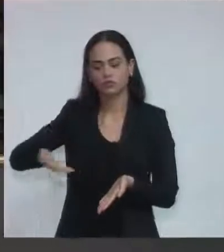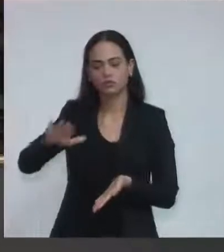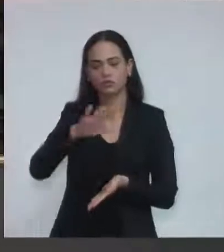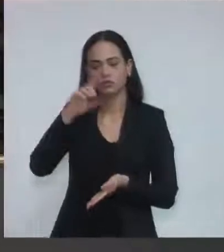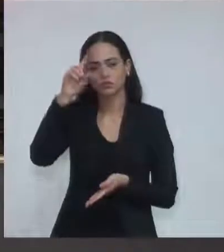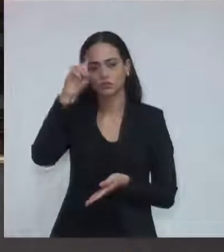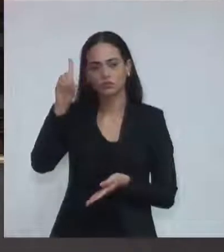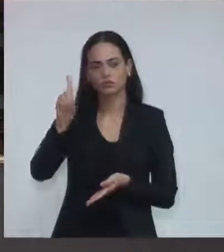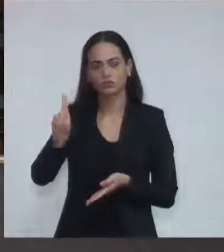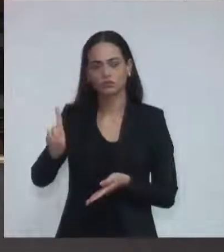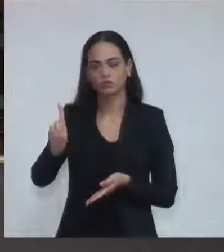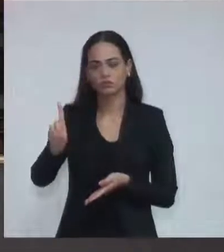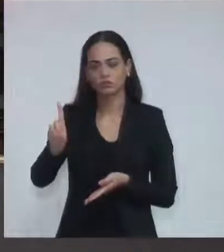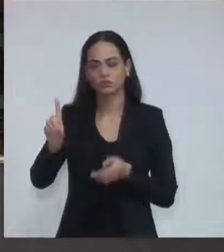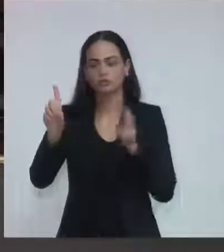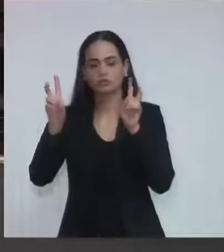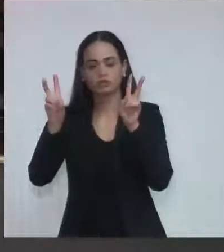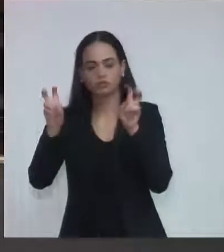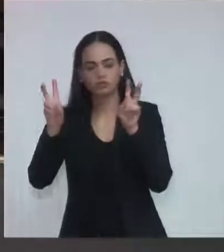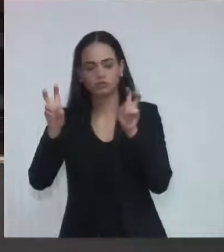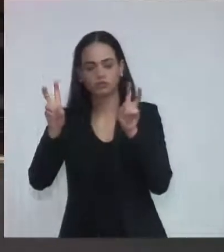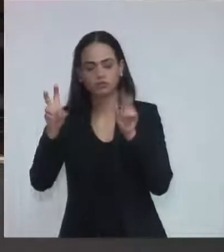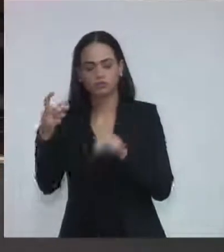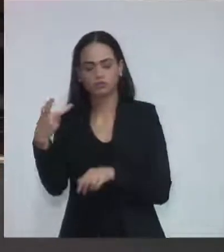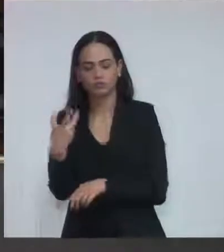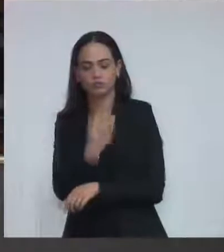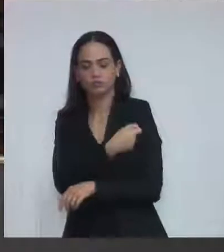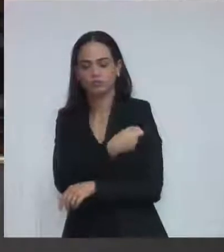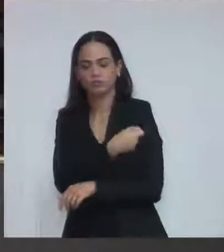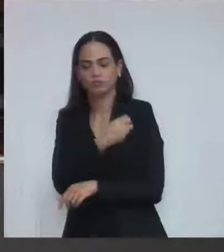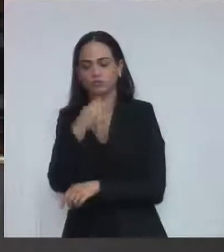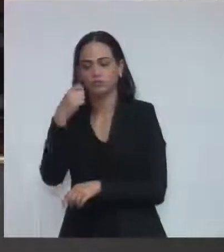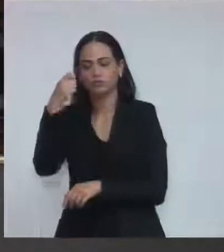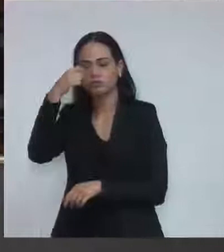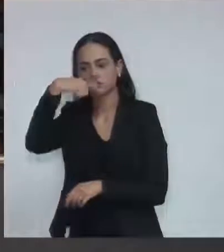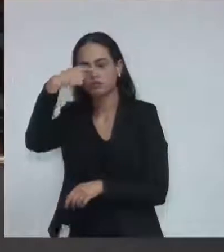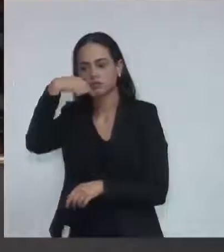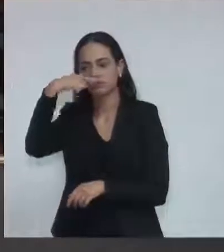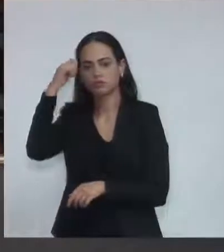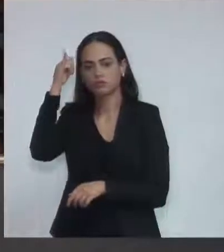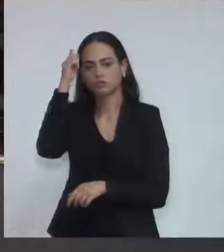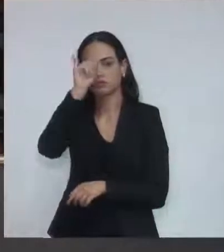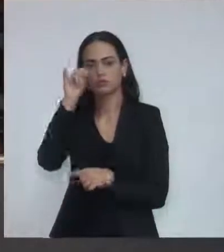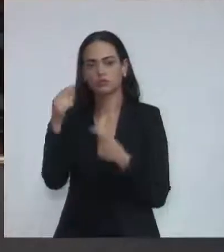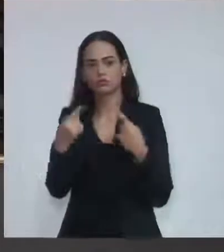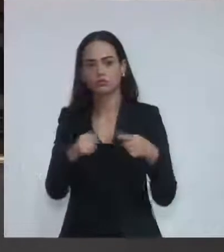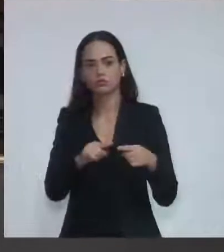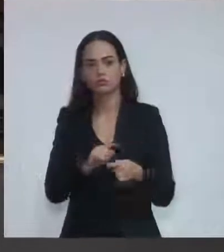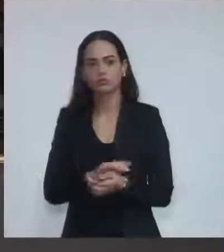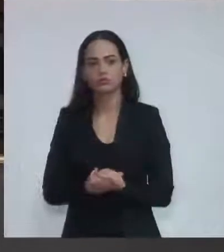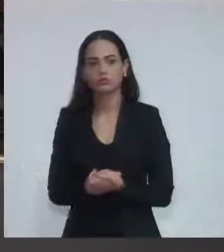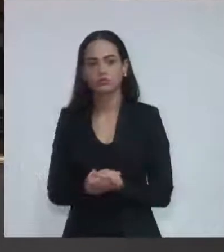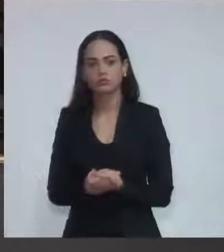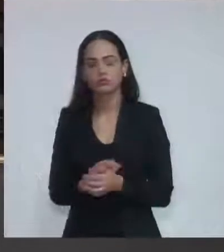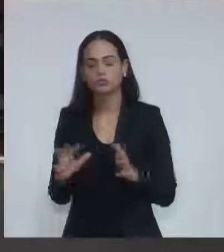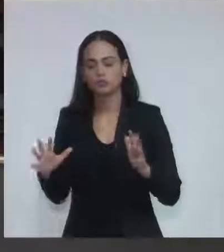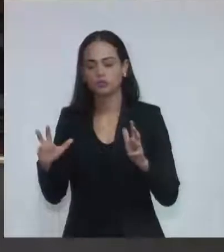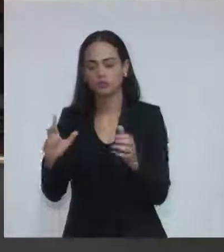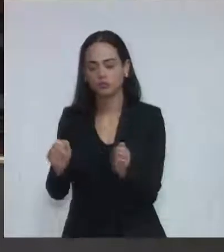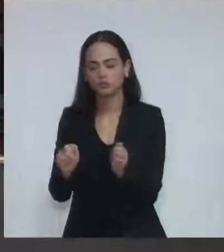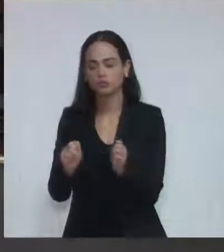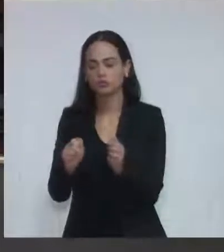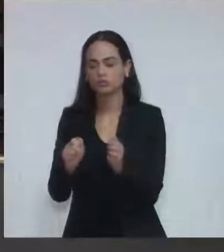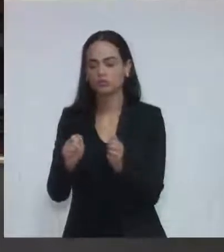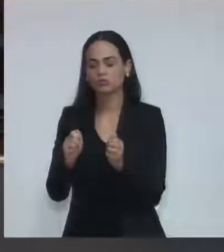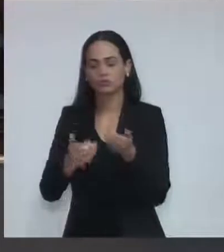Vacinação contra a Gripe. Que do deliberado dessa casa seja dada ciência a todos os servidores que colaboram com esta campanha, na pessoa